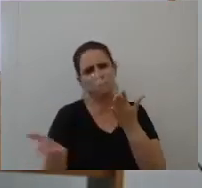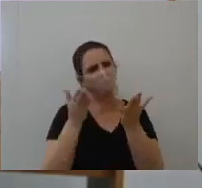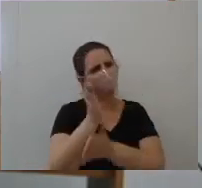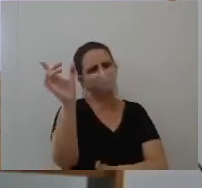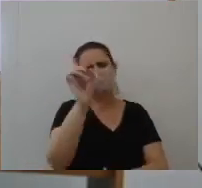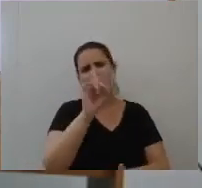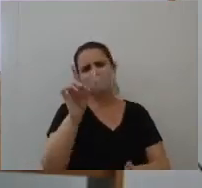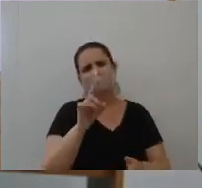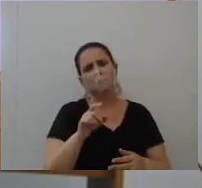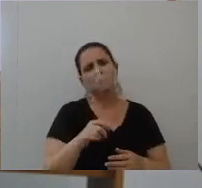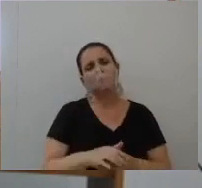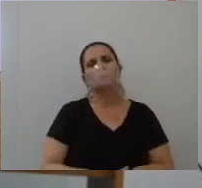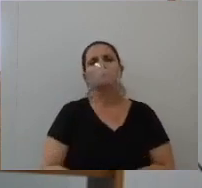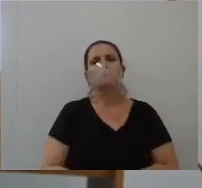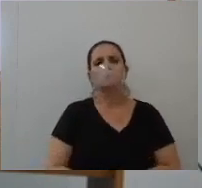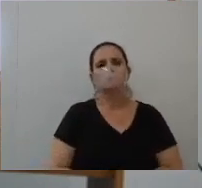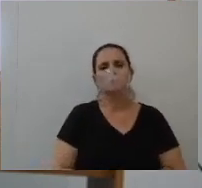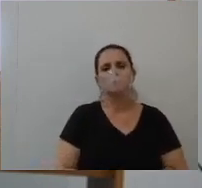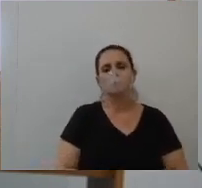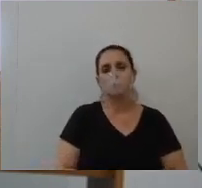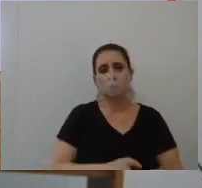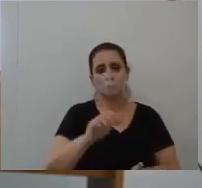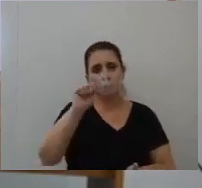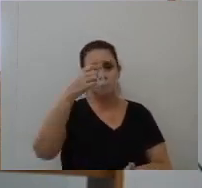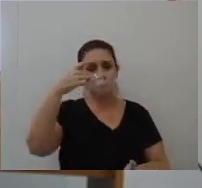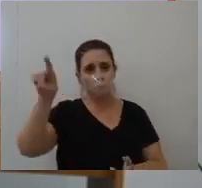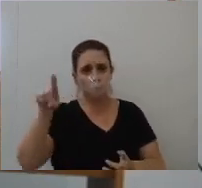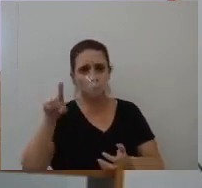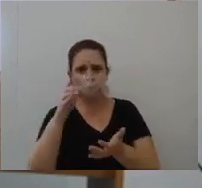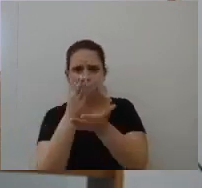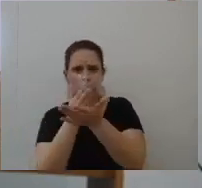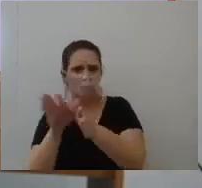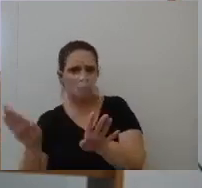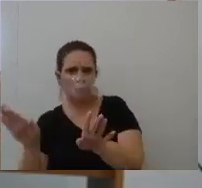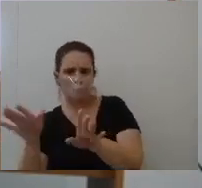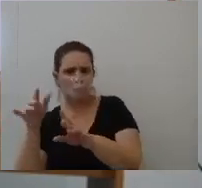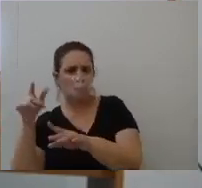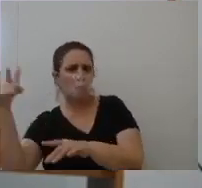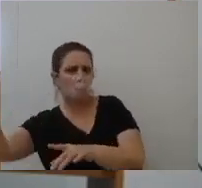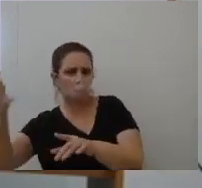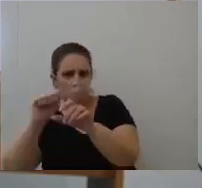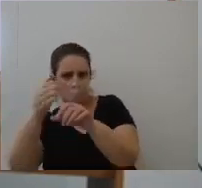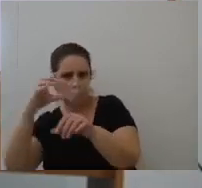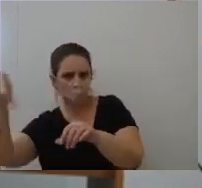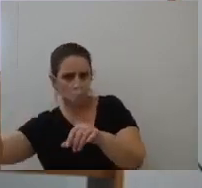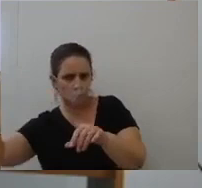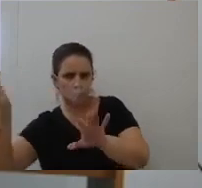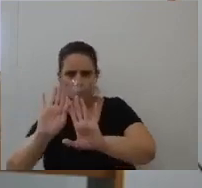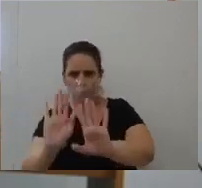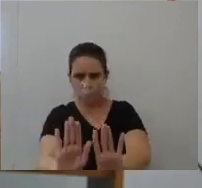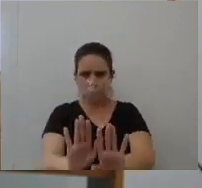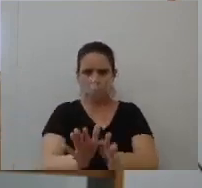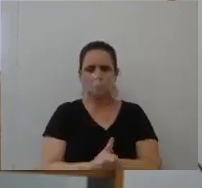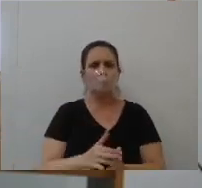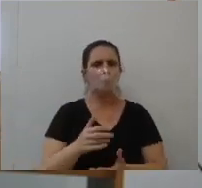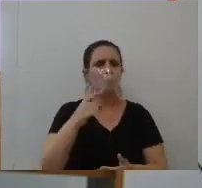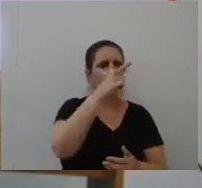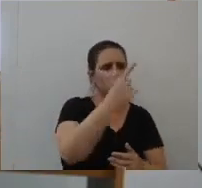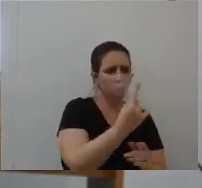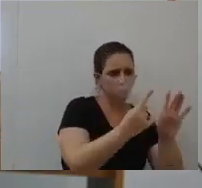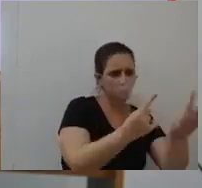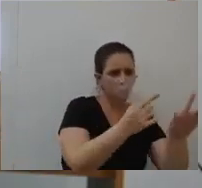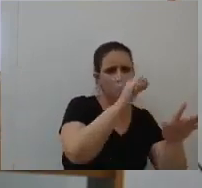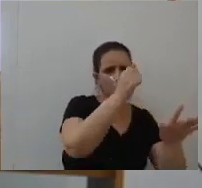pode acontecer, viu? Olha, uma ação não elimina a outra. Percebe? Uma ação não tem o poder de eliminar